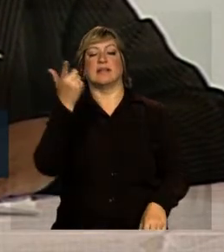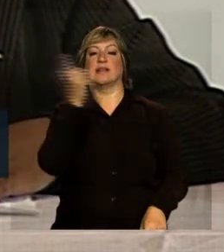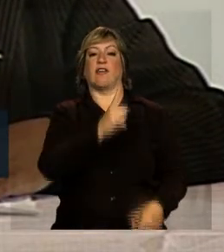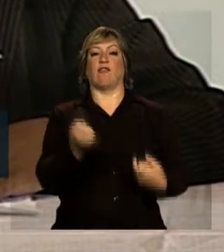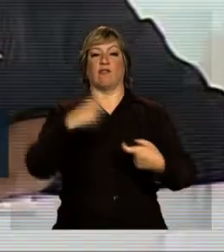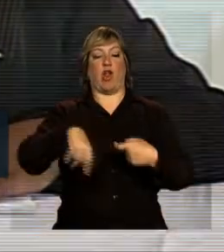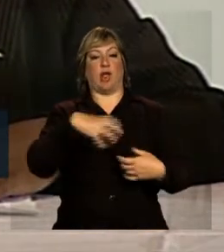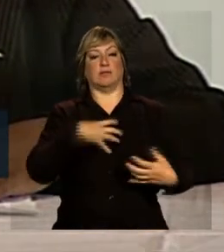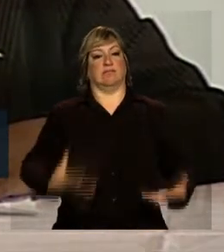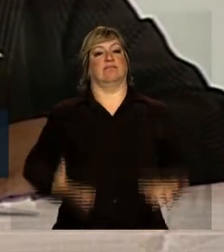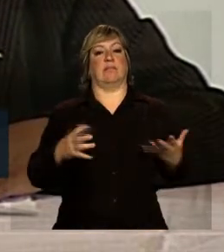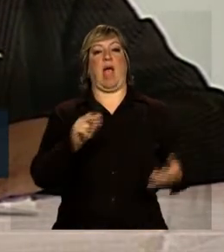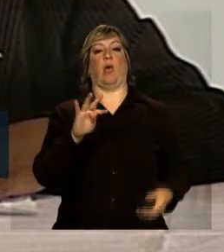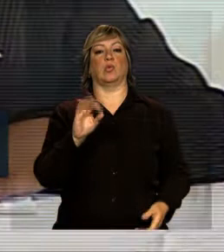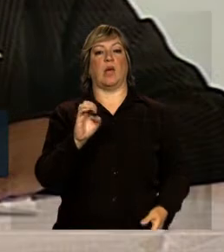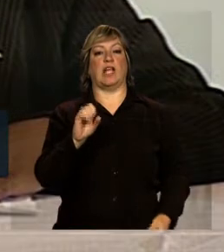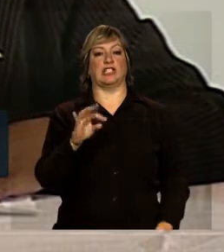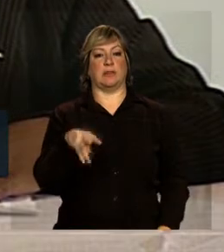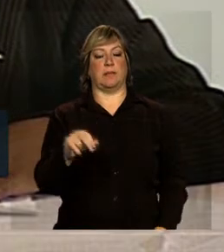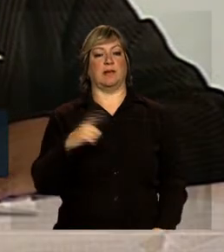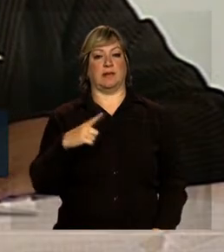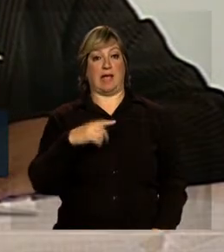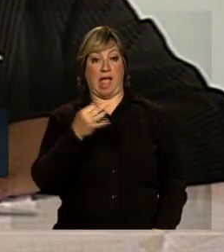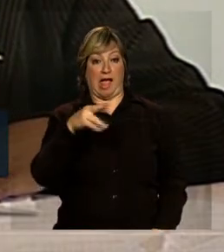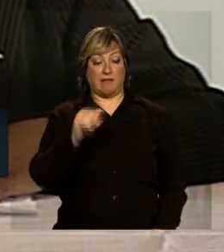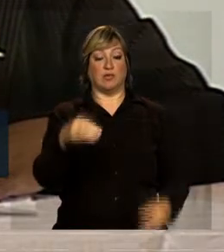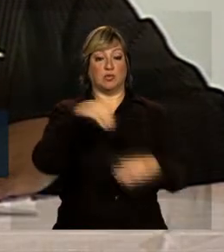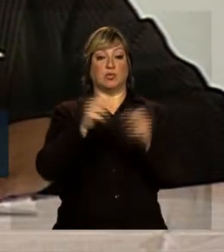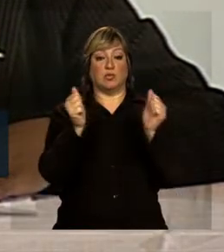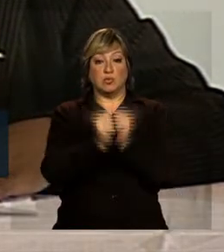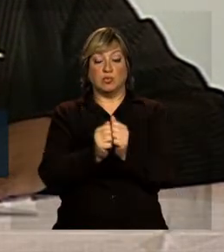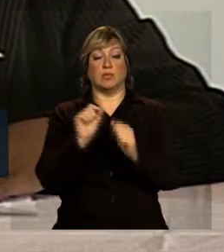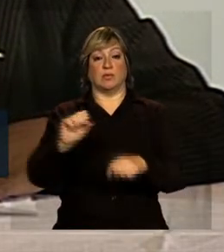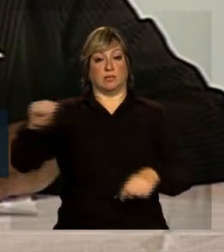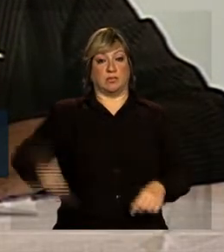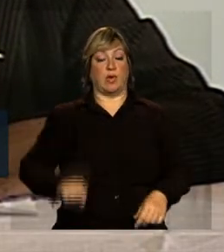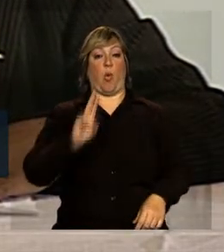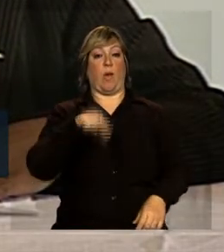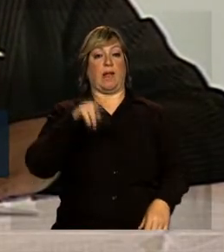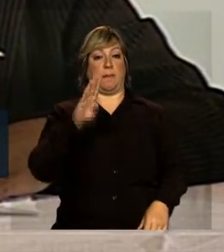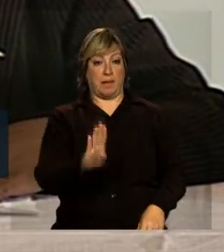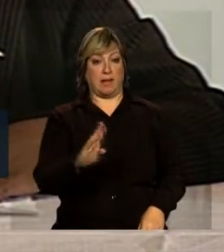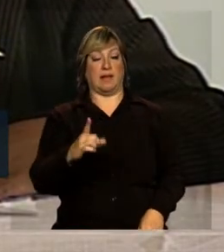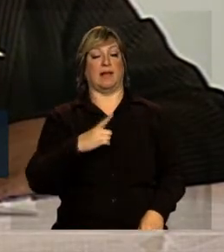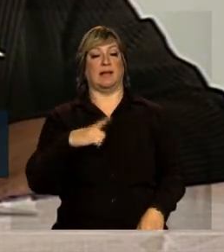nossa autoestima. O África nas escolas, quer dizer, junto com os embaixadores, a ONB, a secretaria,